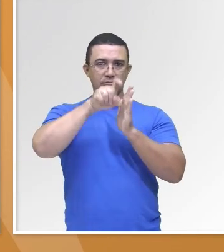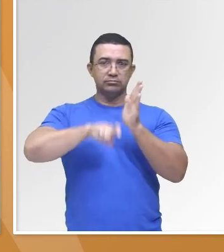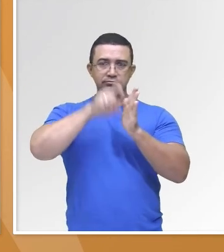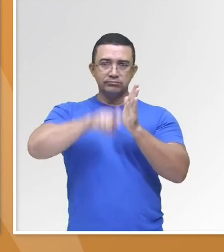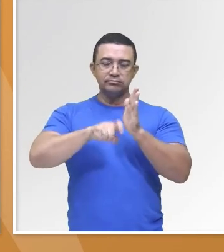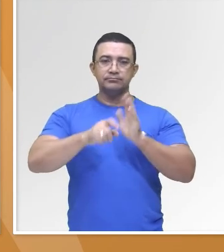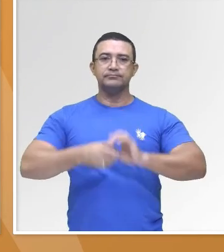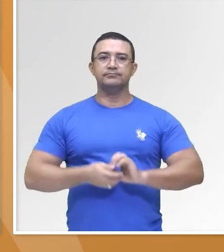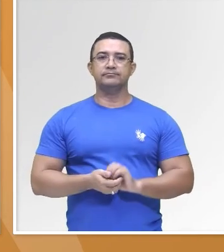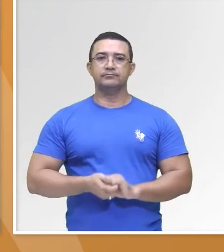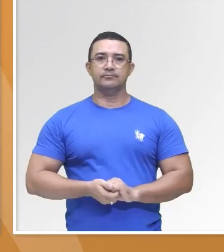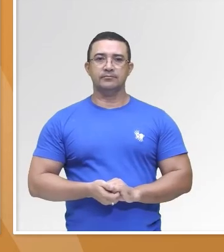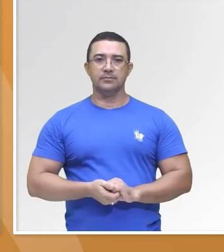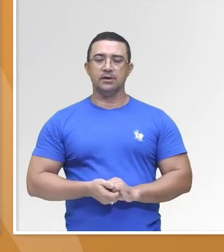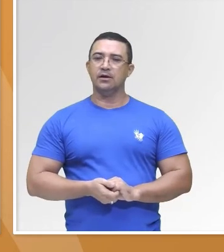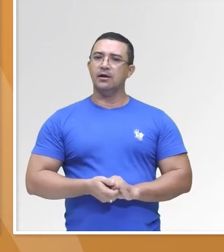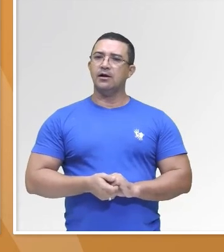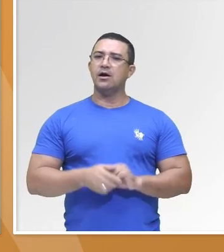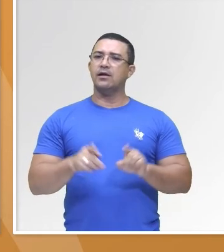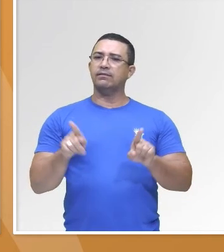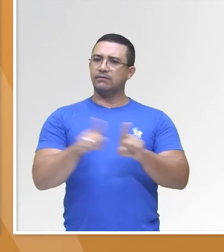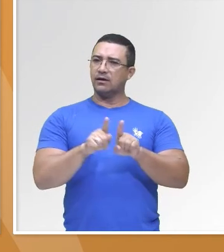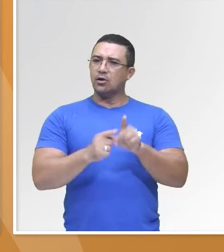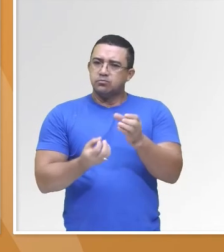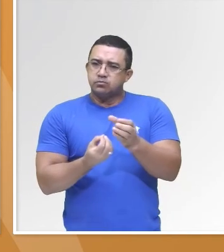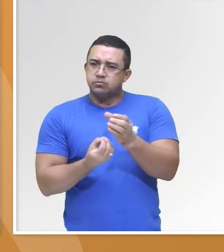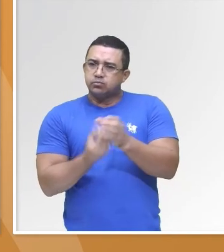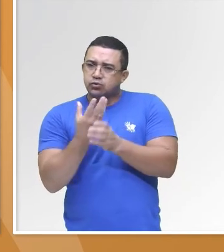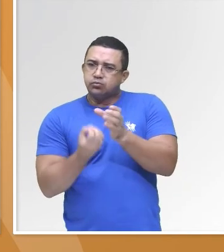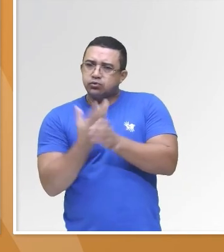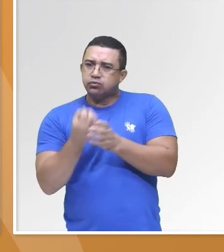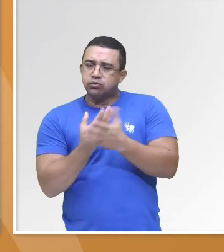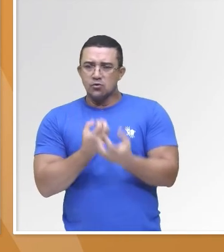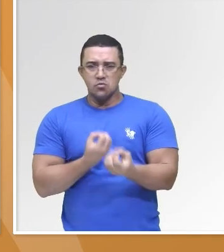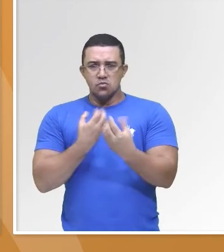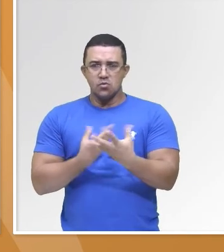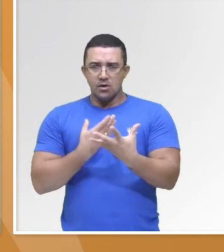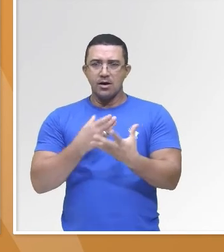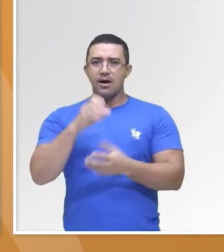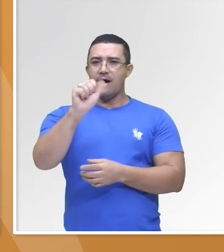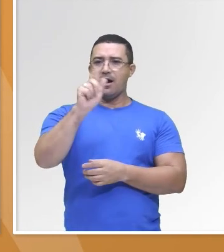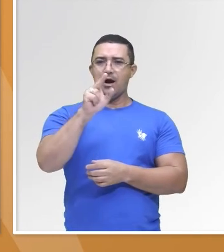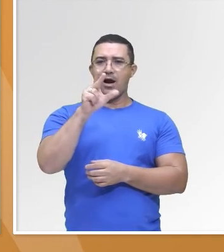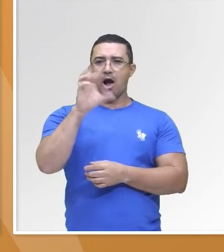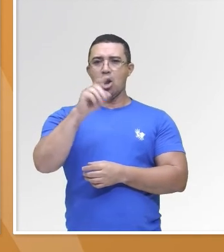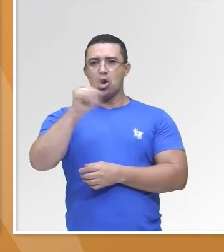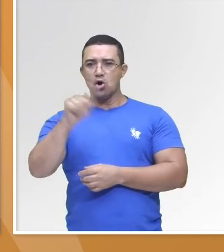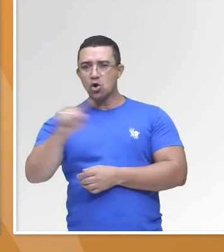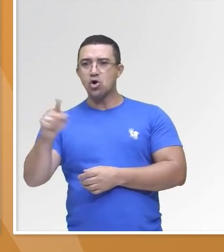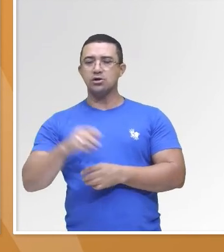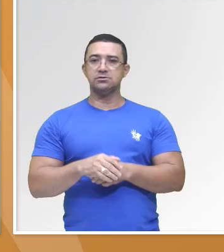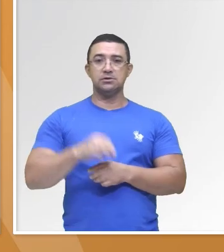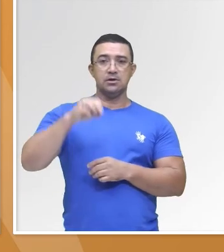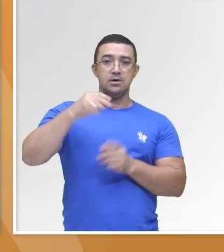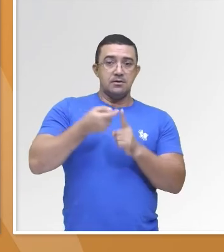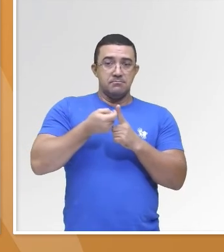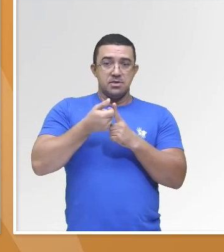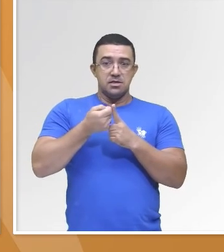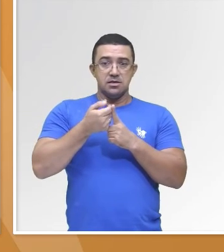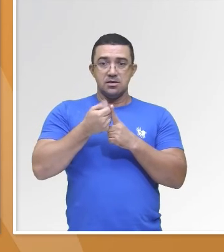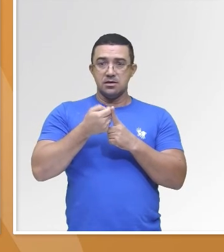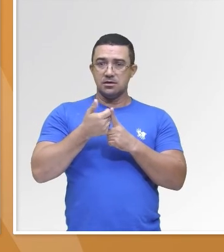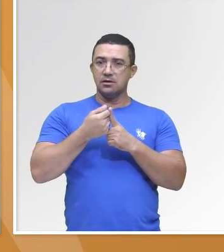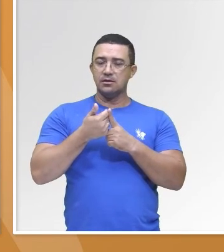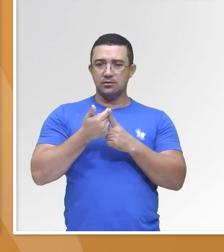para a produção de trigo, milho, soja, café, arroz e pecuária de corte. Mas também nós